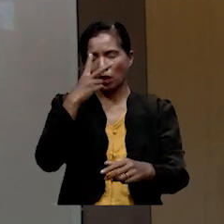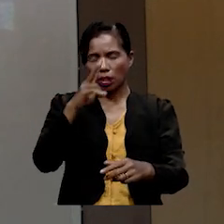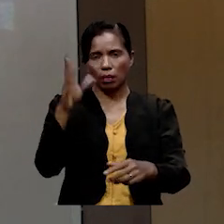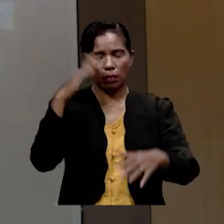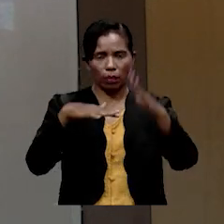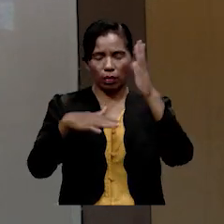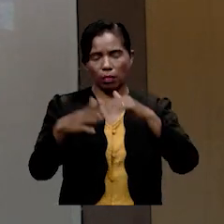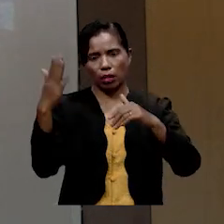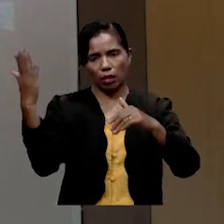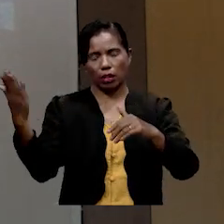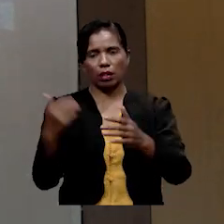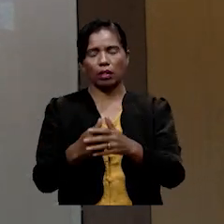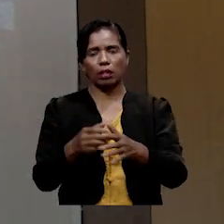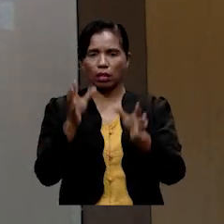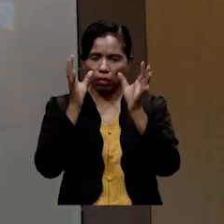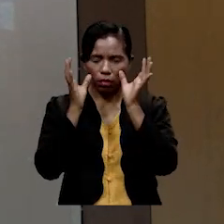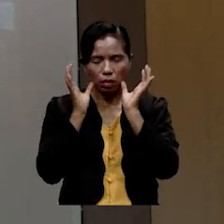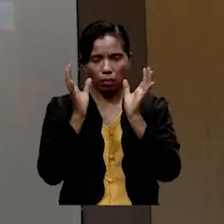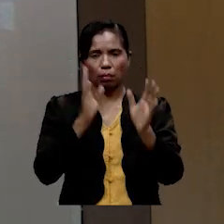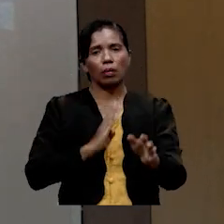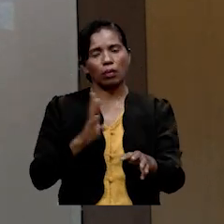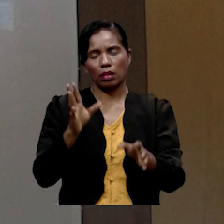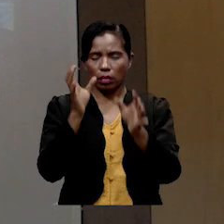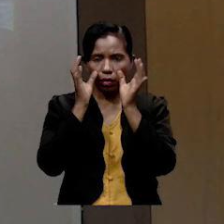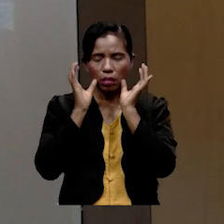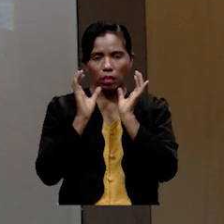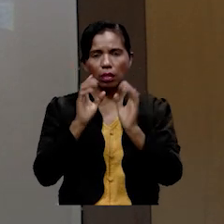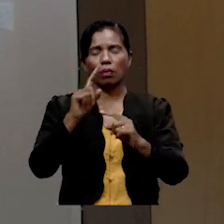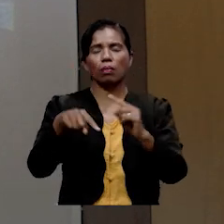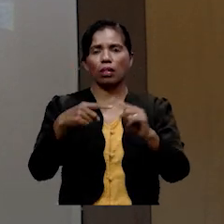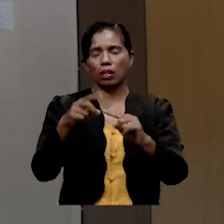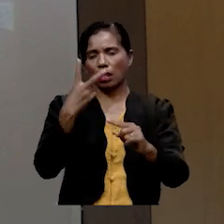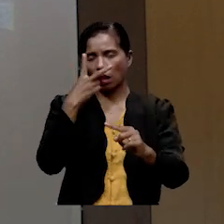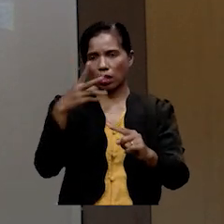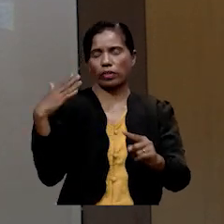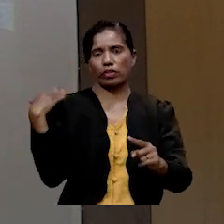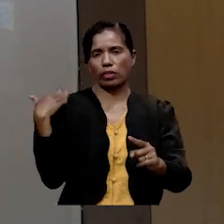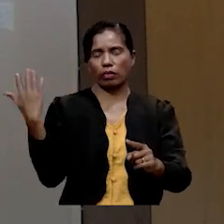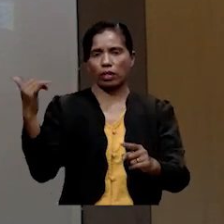ke tristi, tristi tebes buen hira hare joven sira